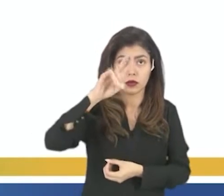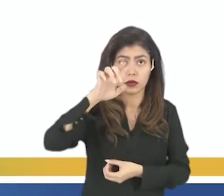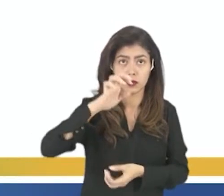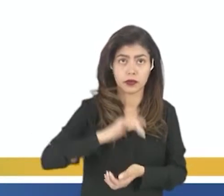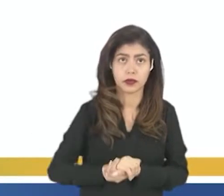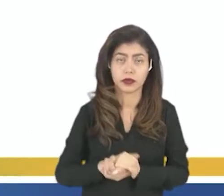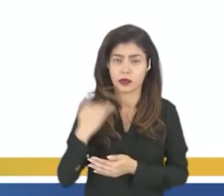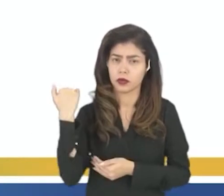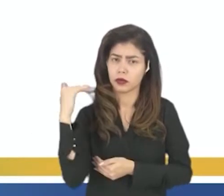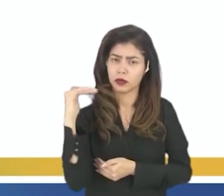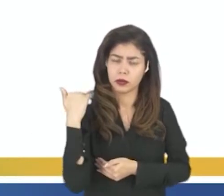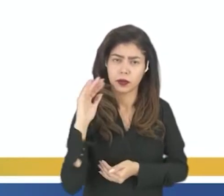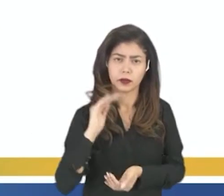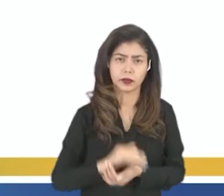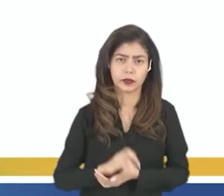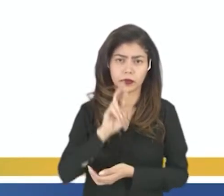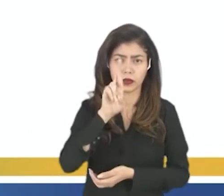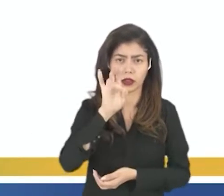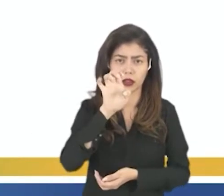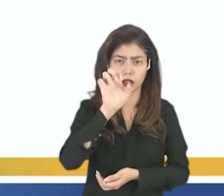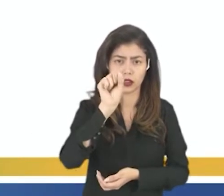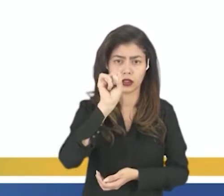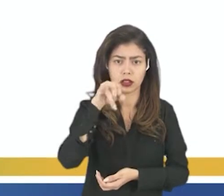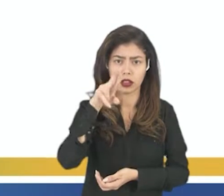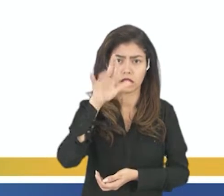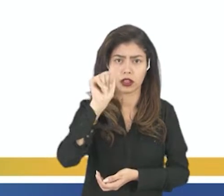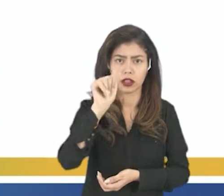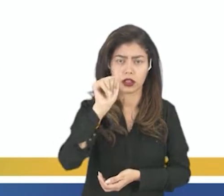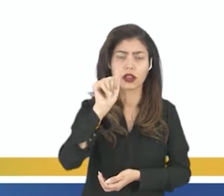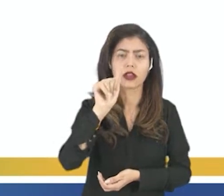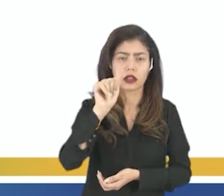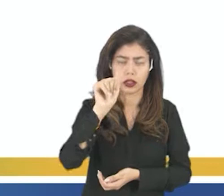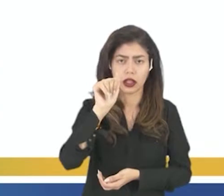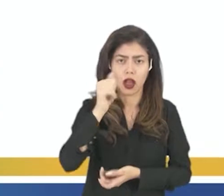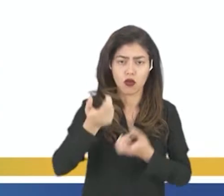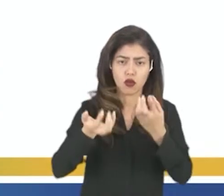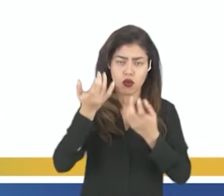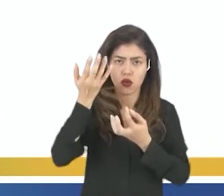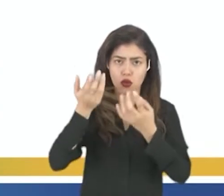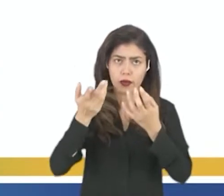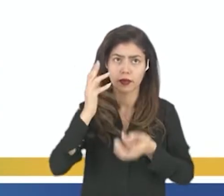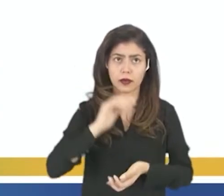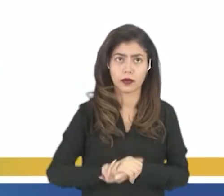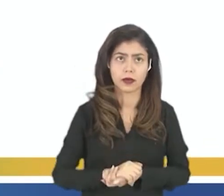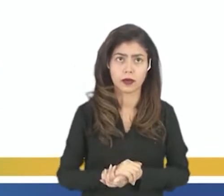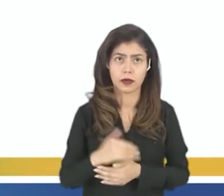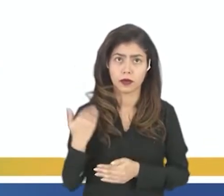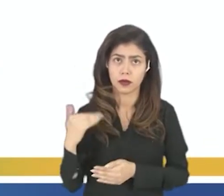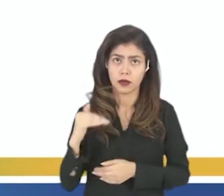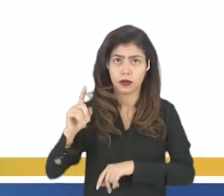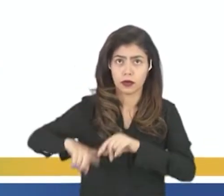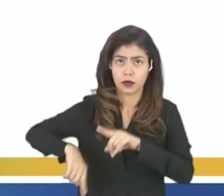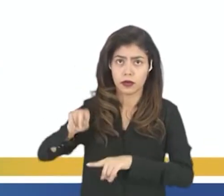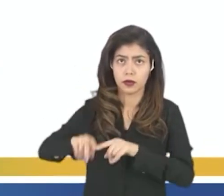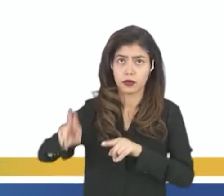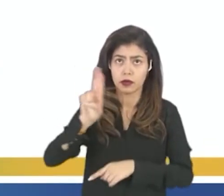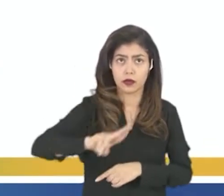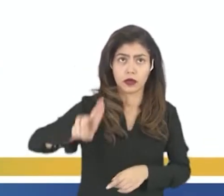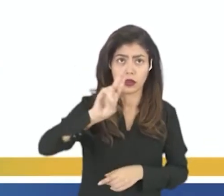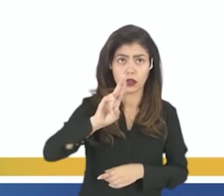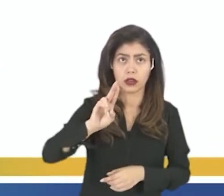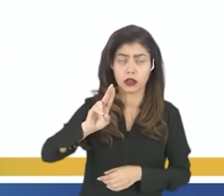de médio nível resina filtros e concentrados de evaporador e de os materiais utilizados